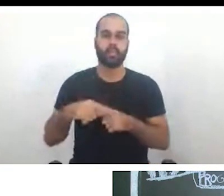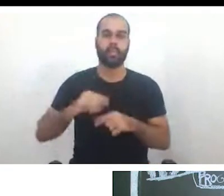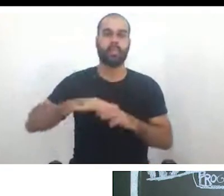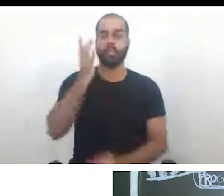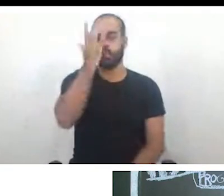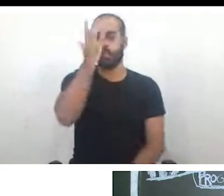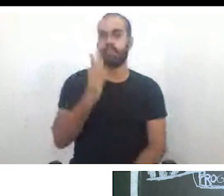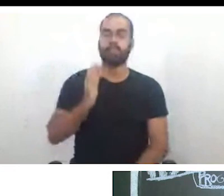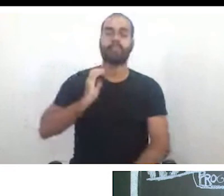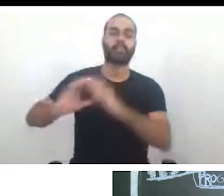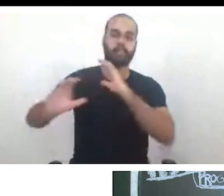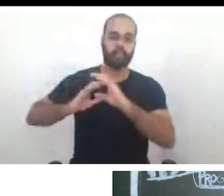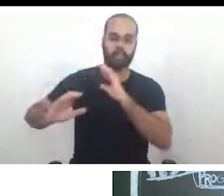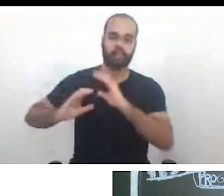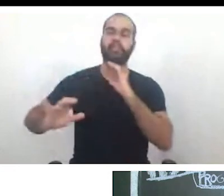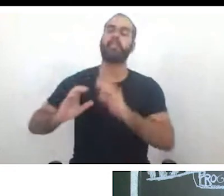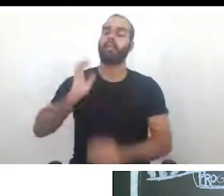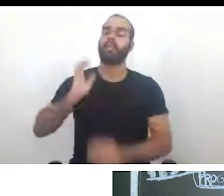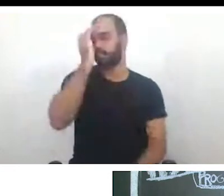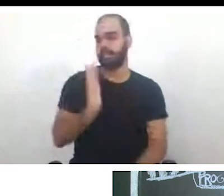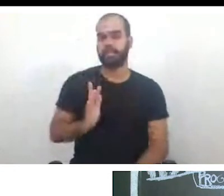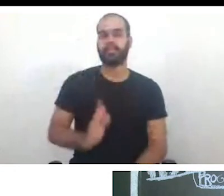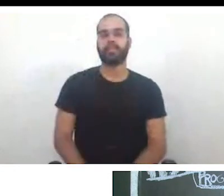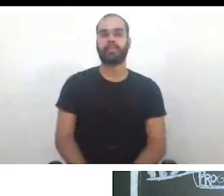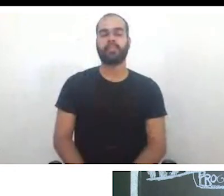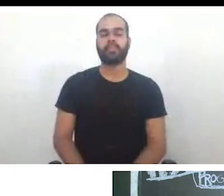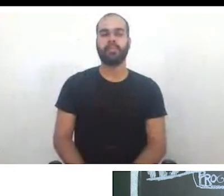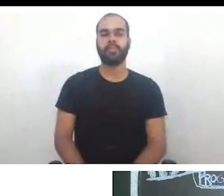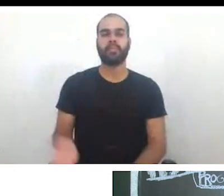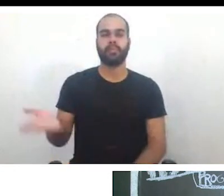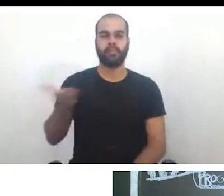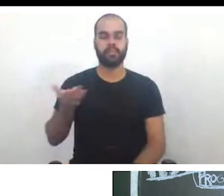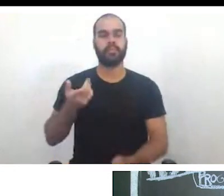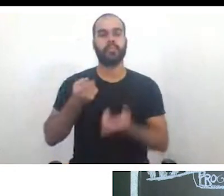para falar alguma coisa, para a gente chamar o próximo palestrante.